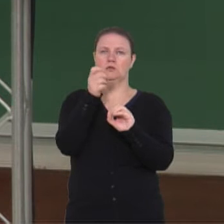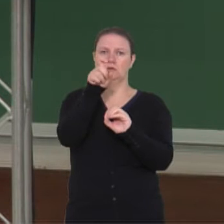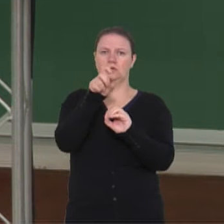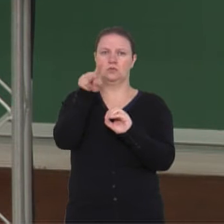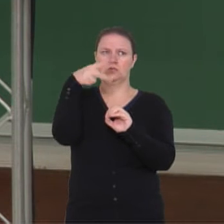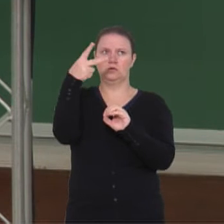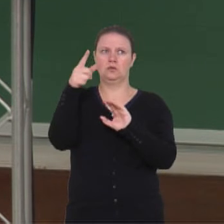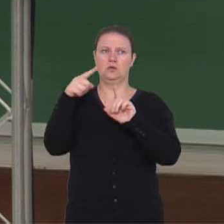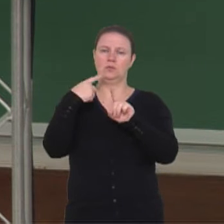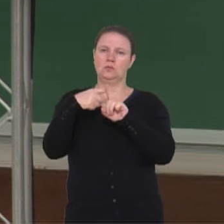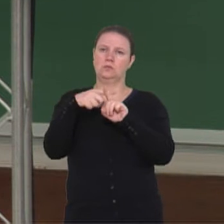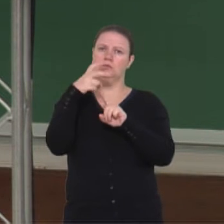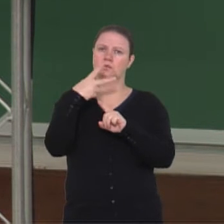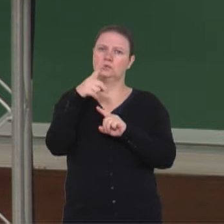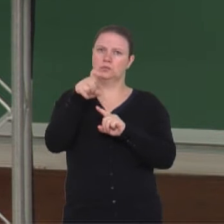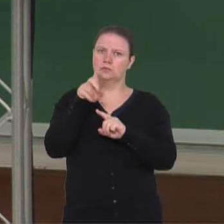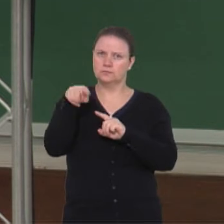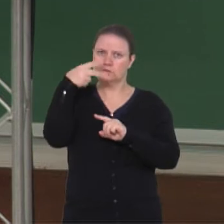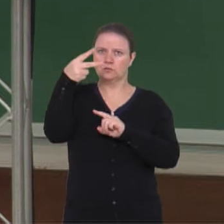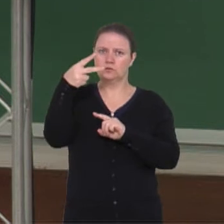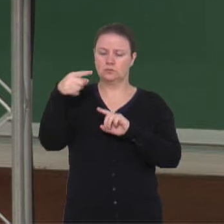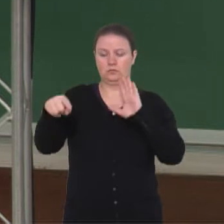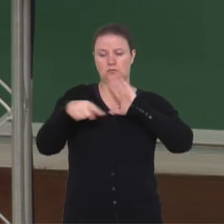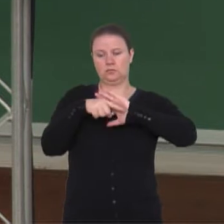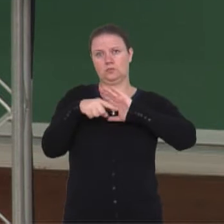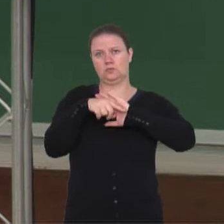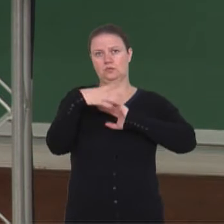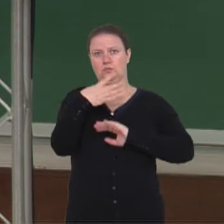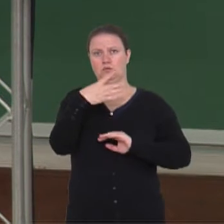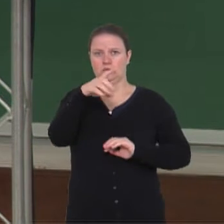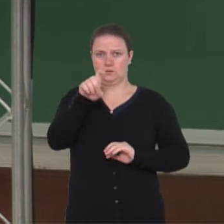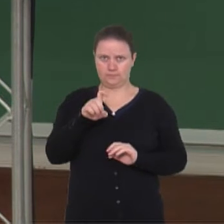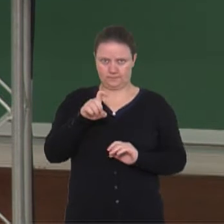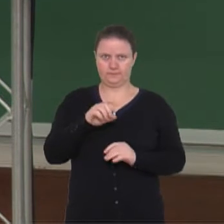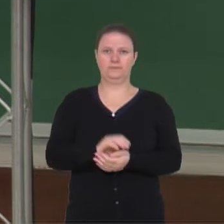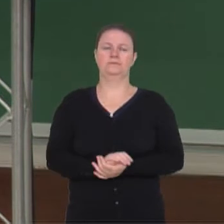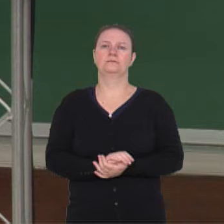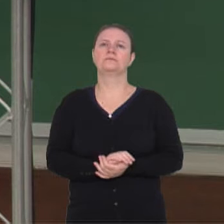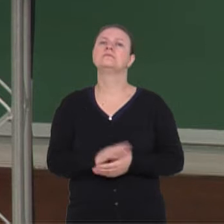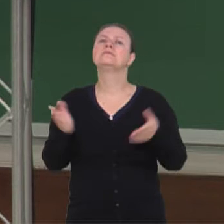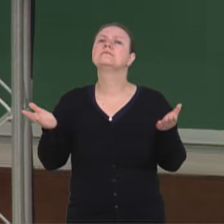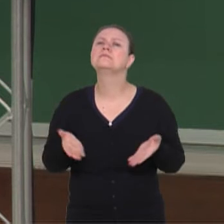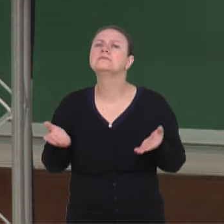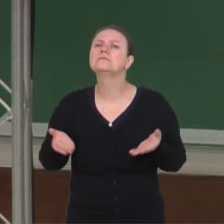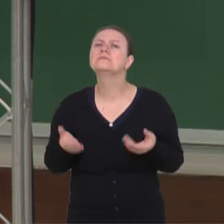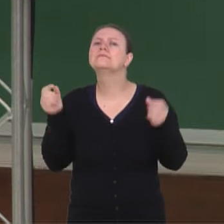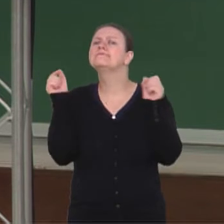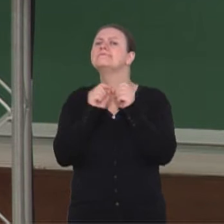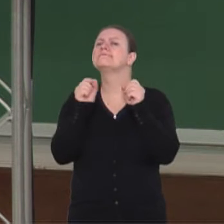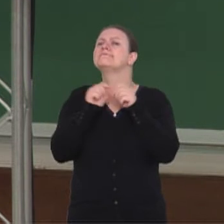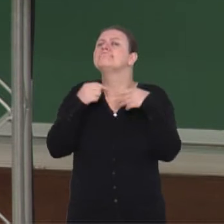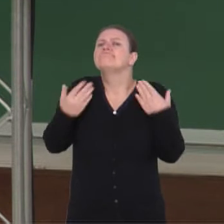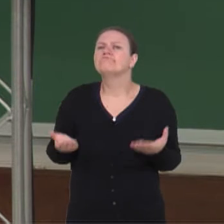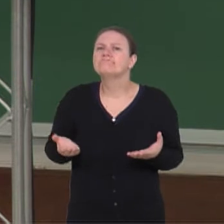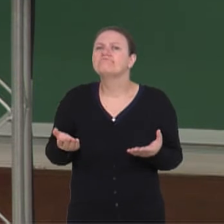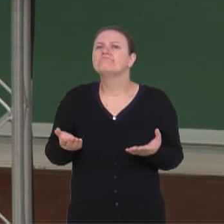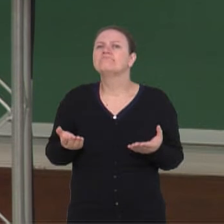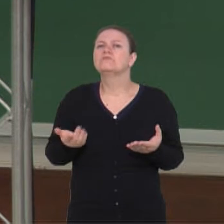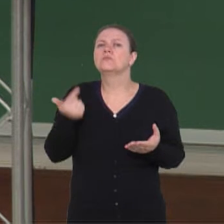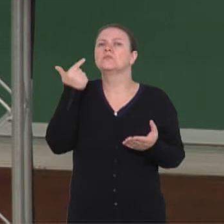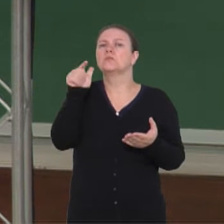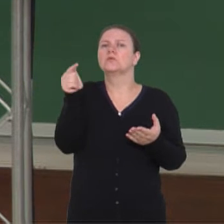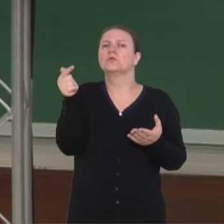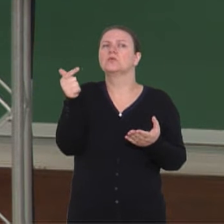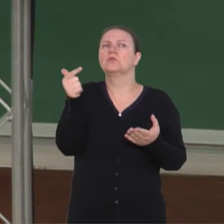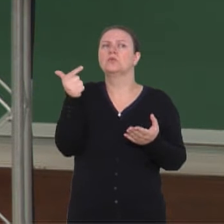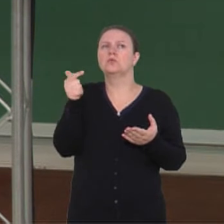quadrado mais 2x ao quadrado, negativo 4x. E agora, professor, o que é que eu faço? Os outros